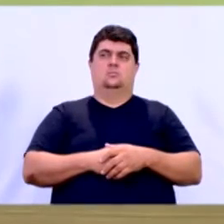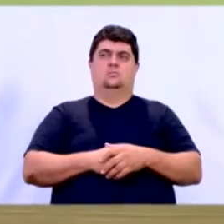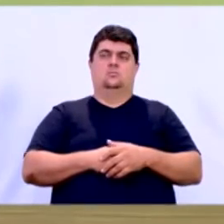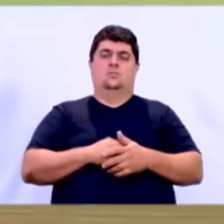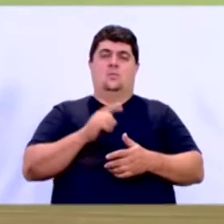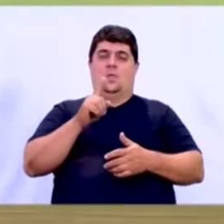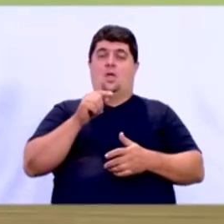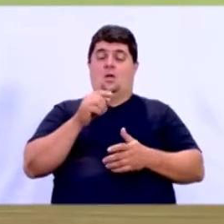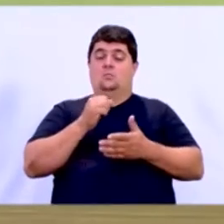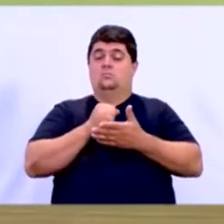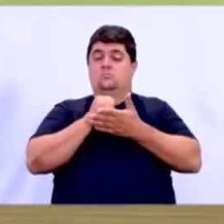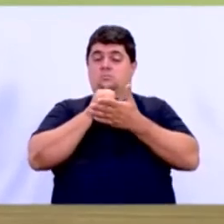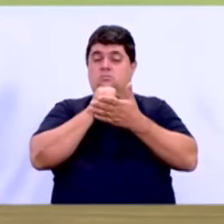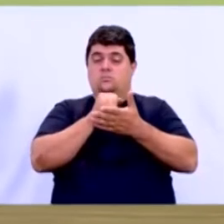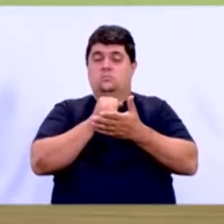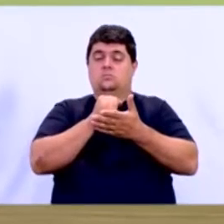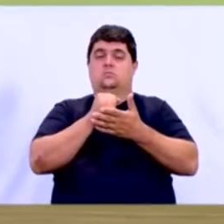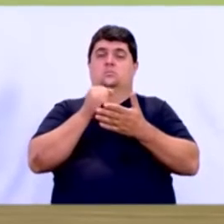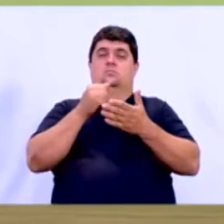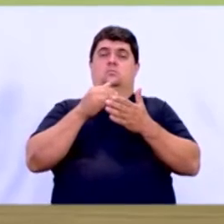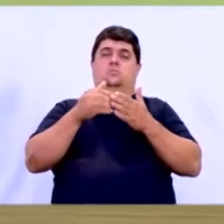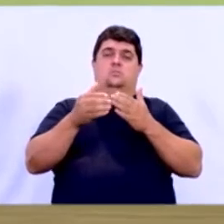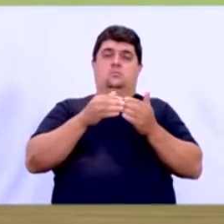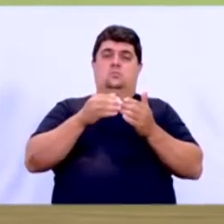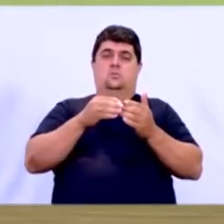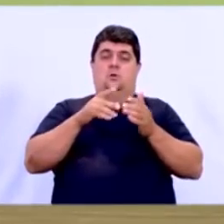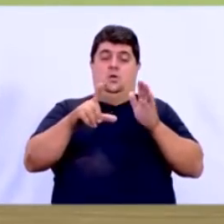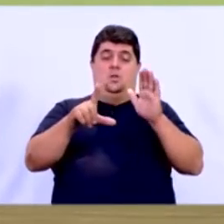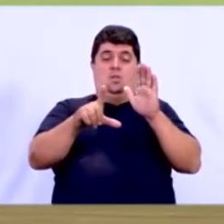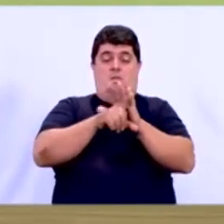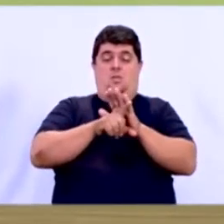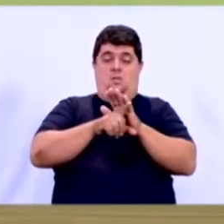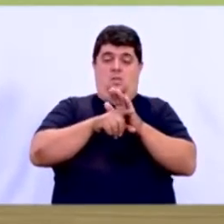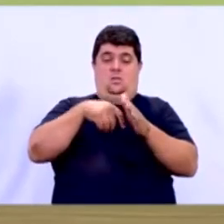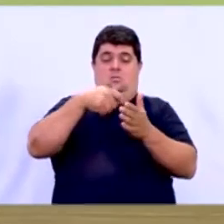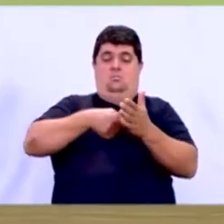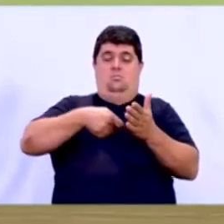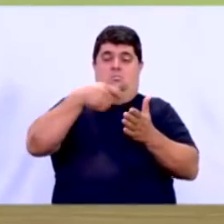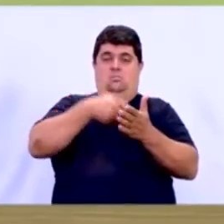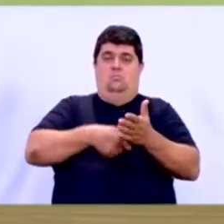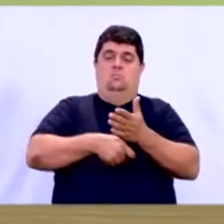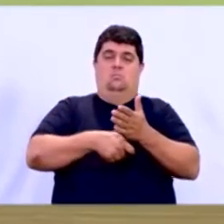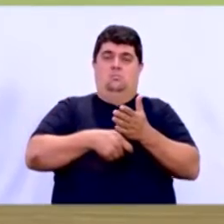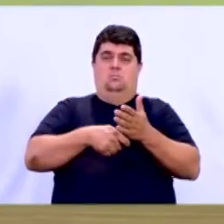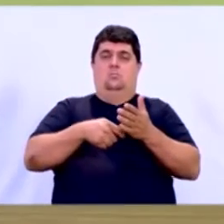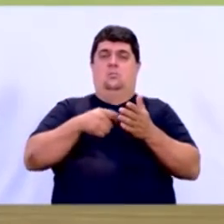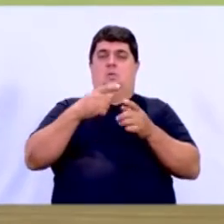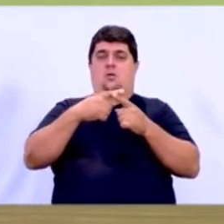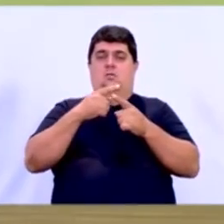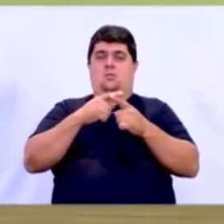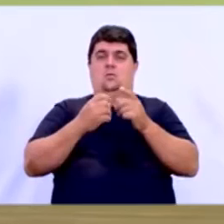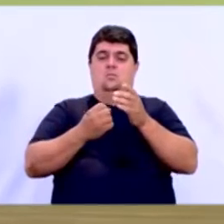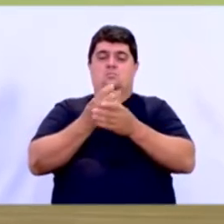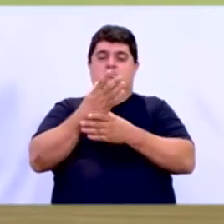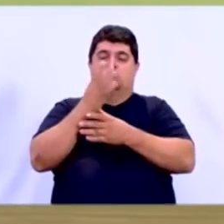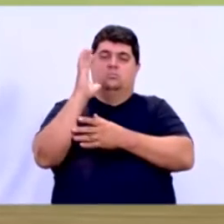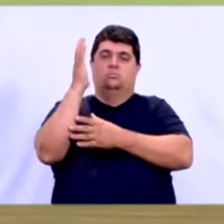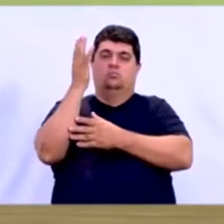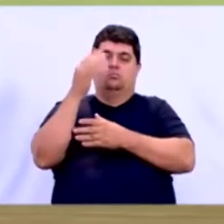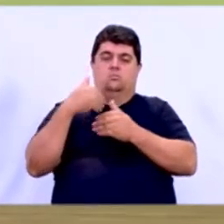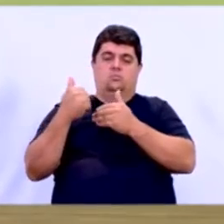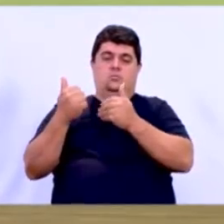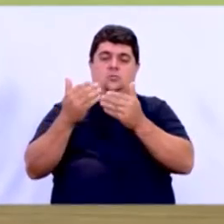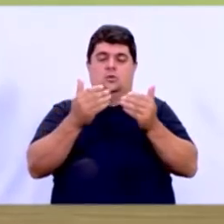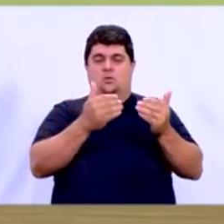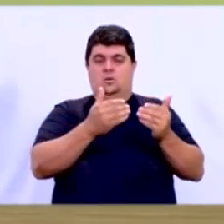a demanda, em alguns casos cumprir ordens legais, através do fornecimento de mudas de árvores adequadas